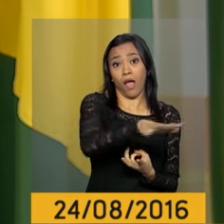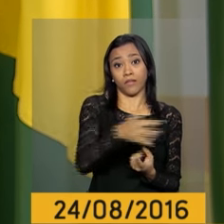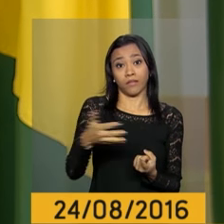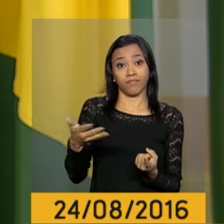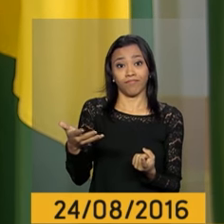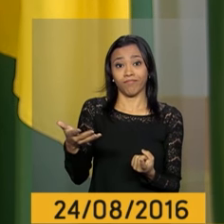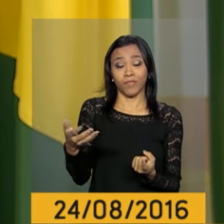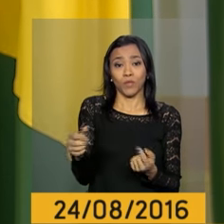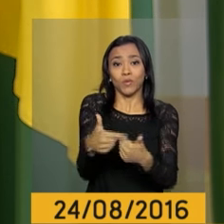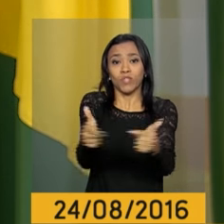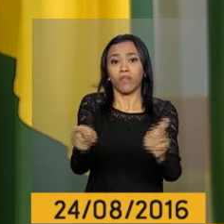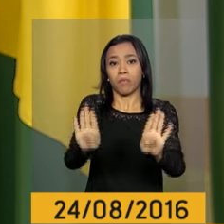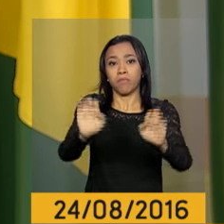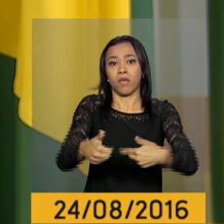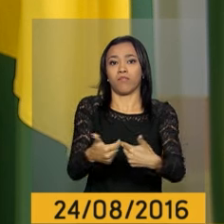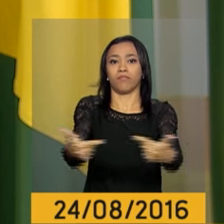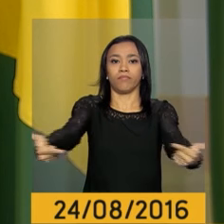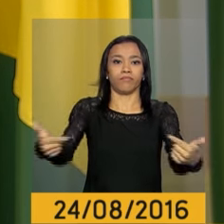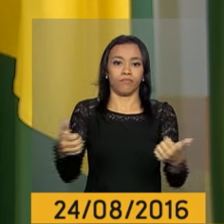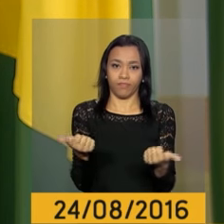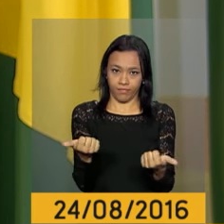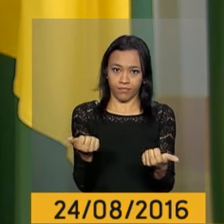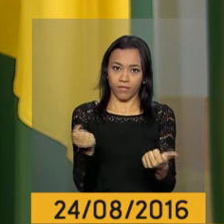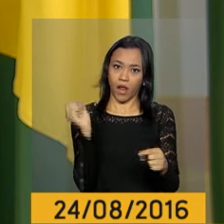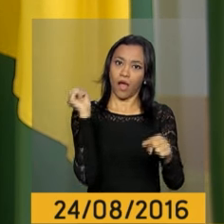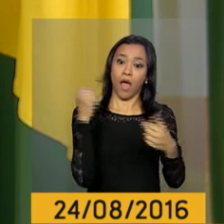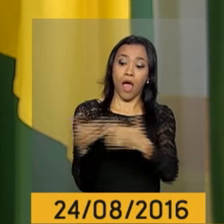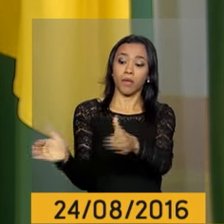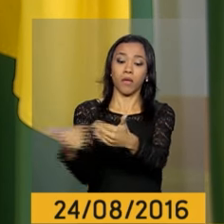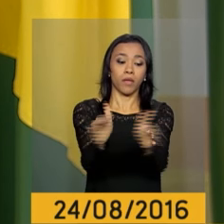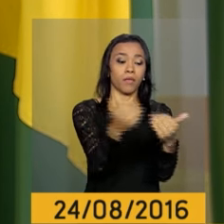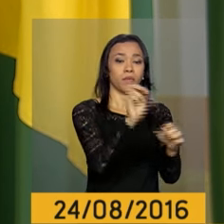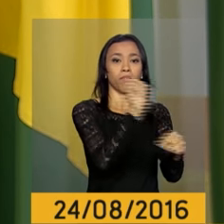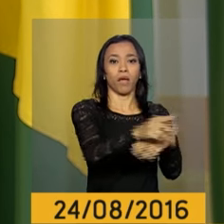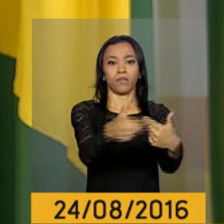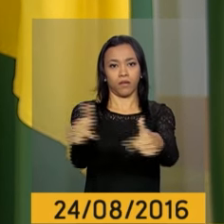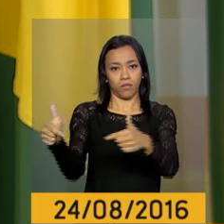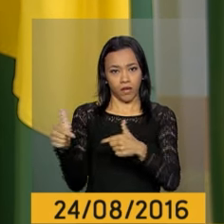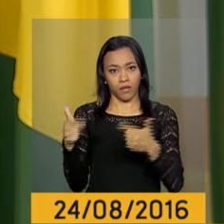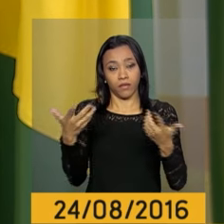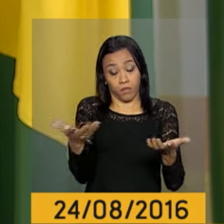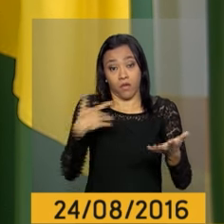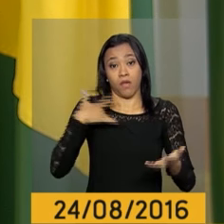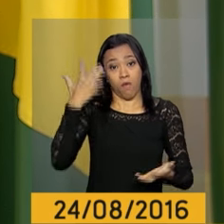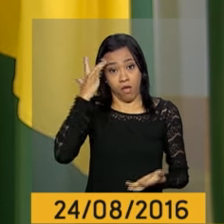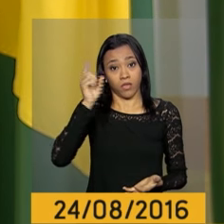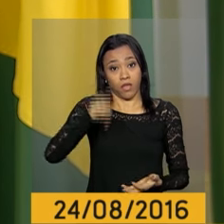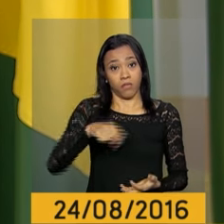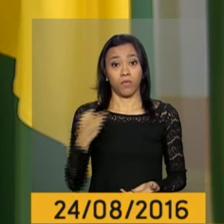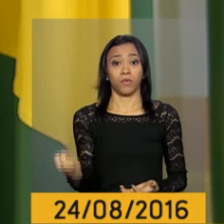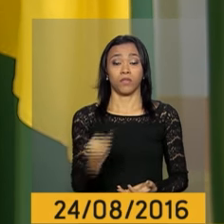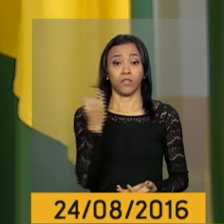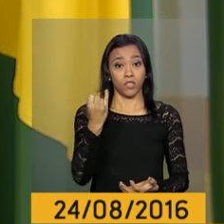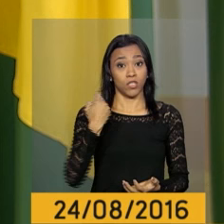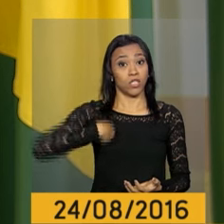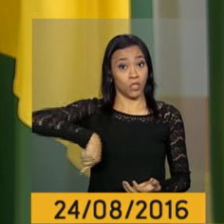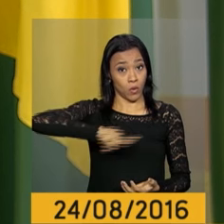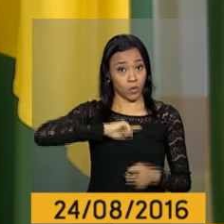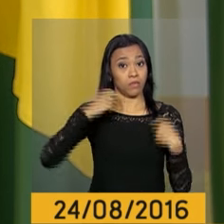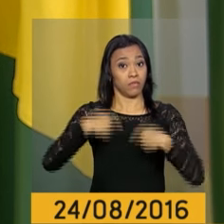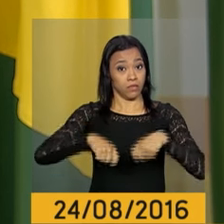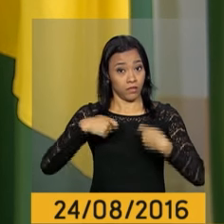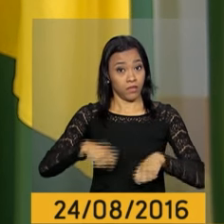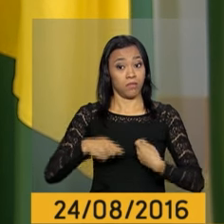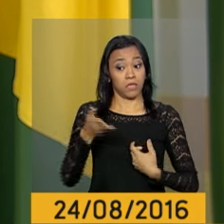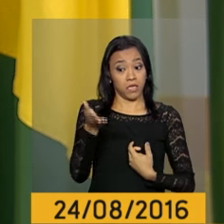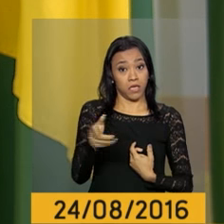aparelhados para fornecer emprego? Acho uma coisa muito importante, acho que nós devemos, e o agronegócio tem